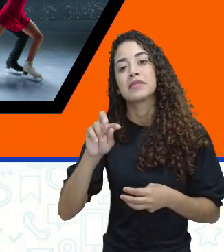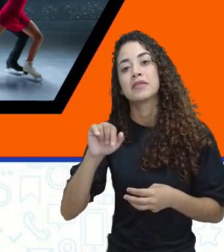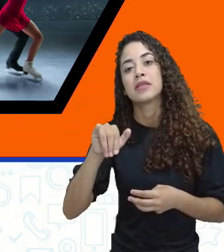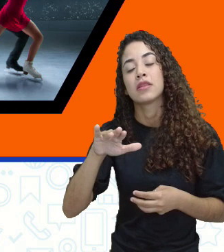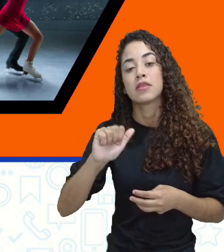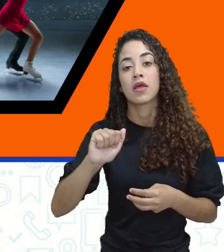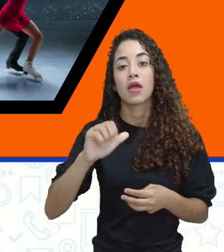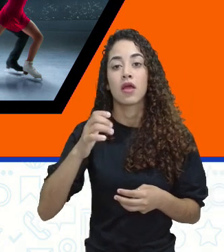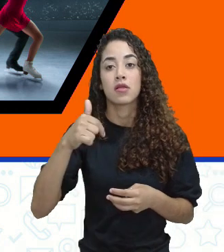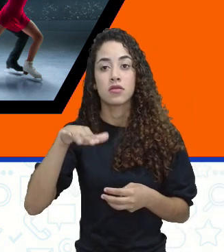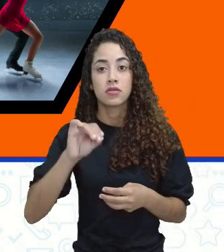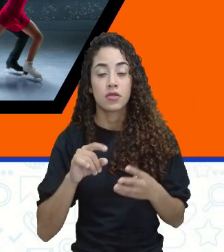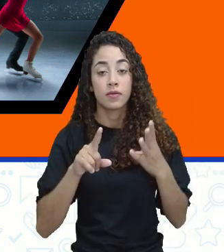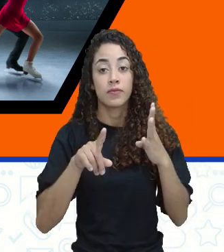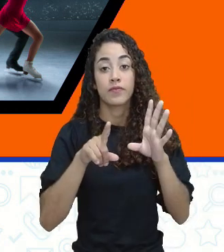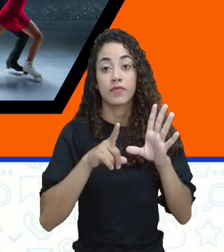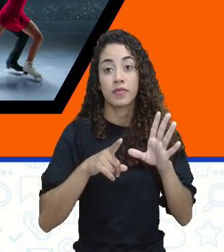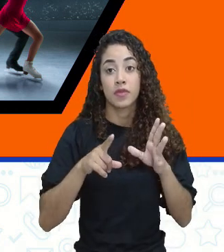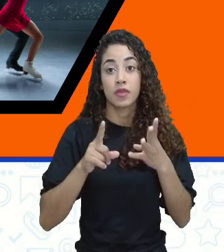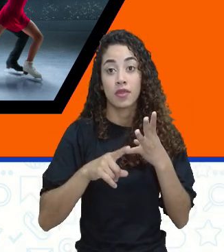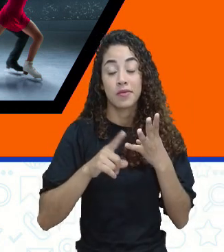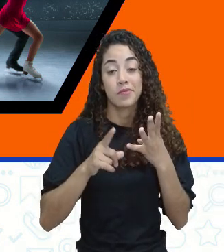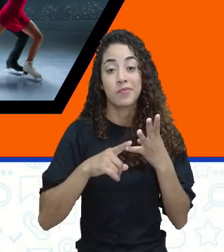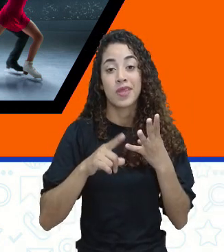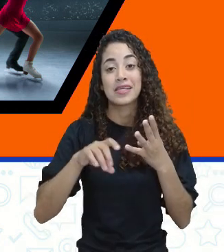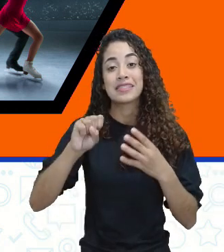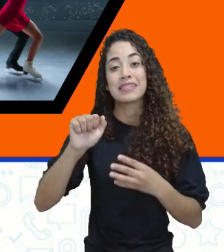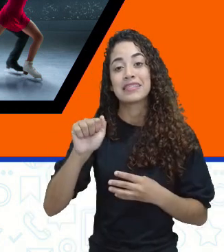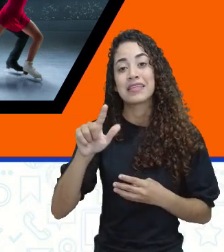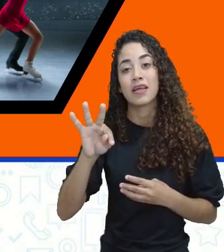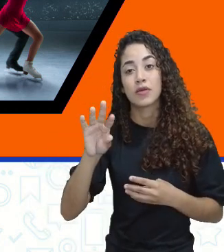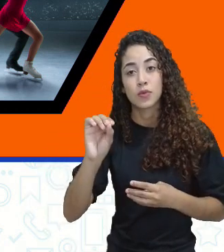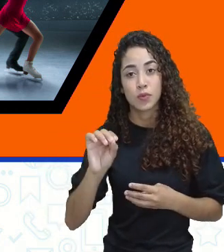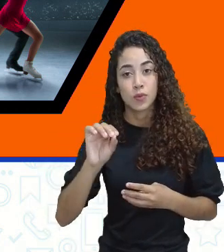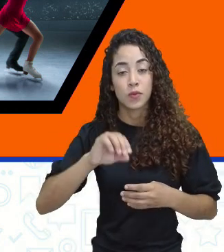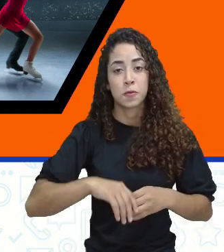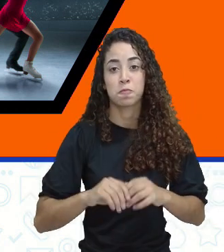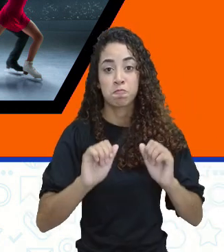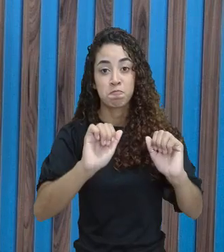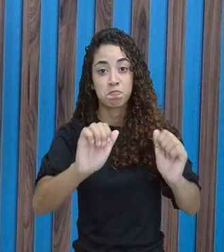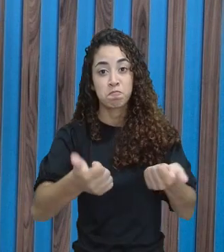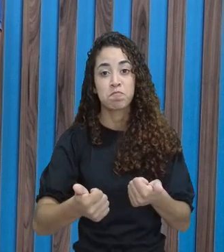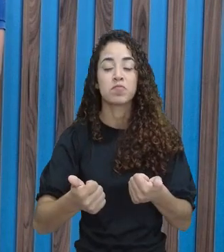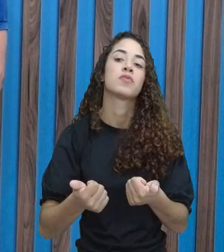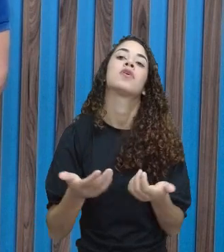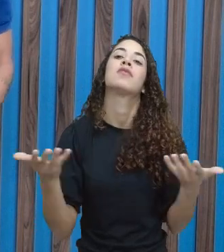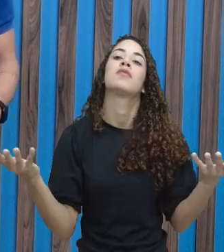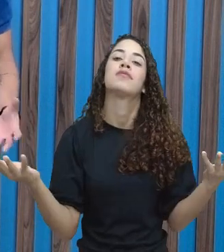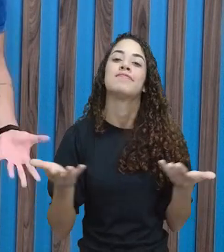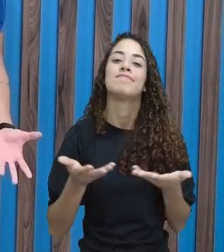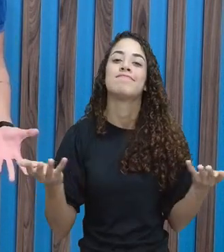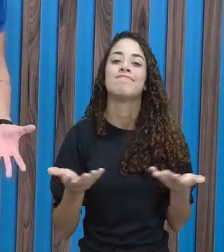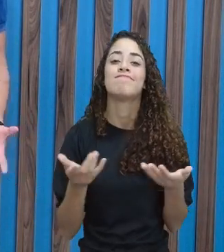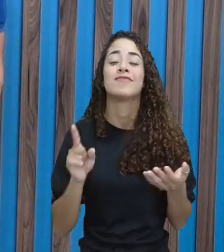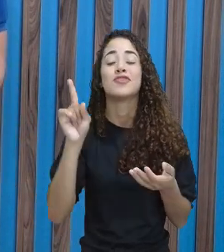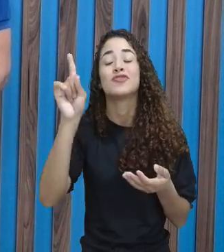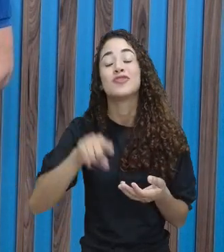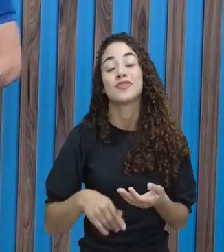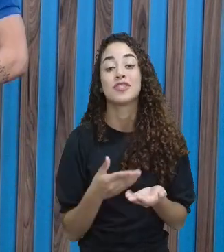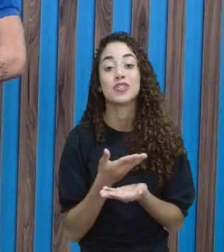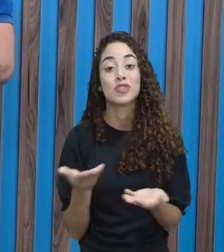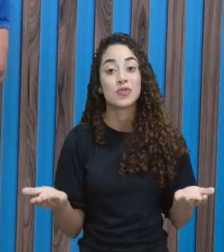artística e os saltos ornamentais. Belezinha? Então, é basicamente